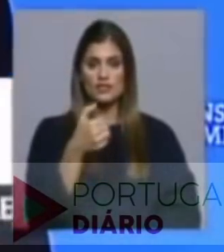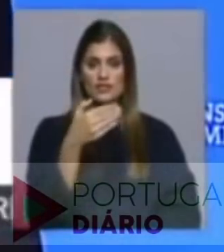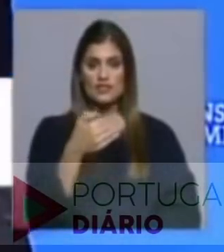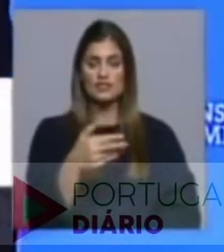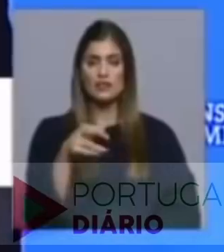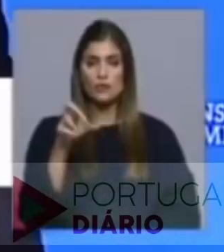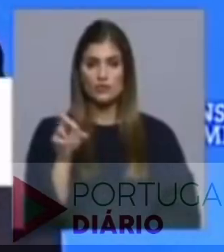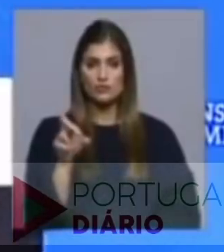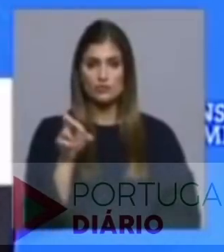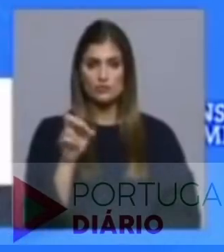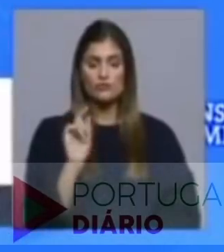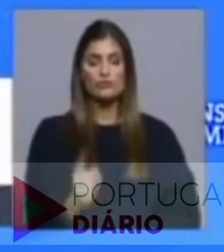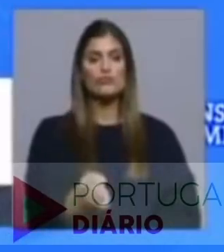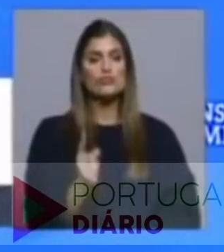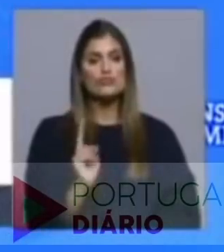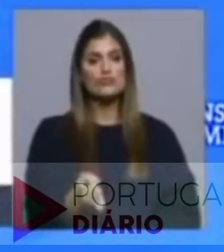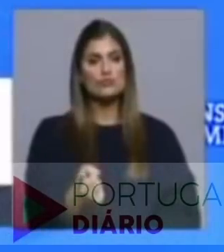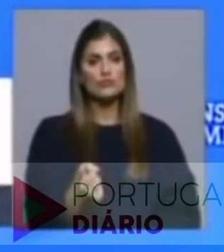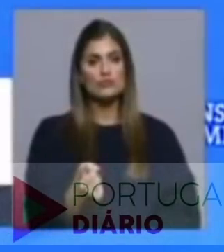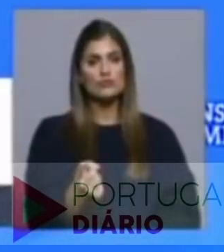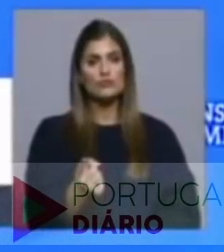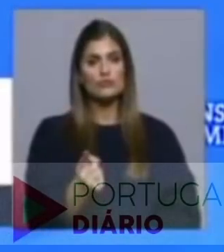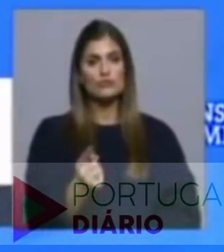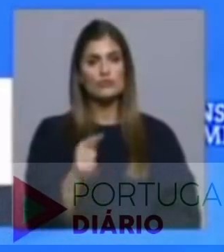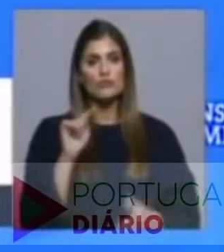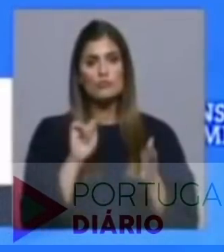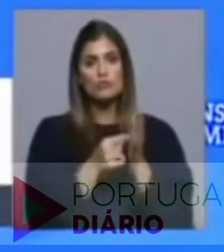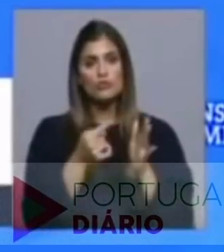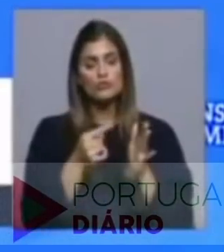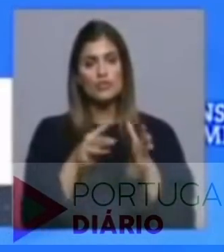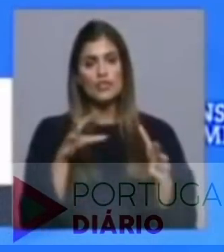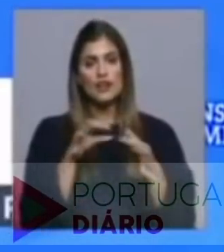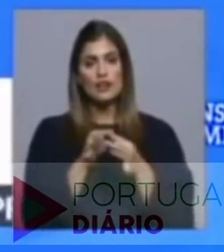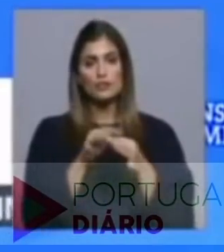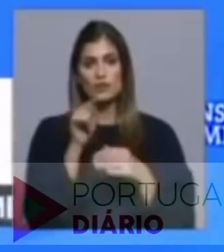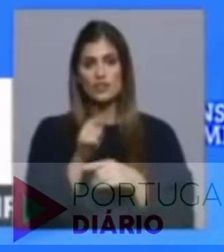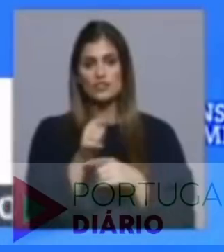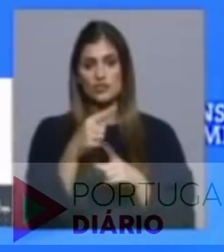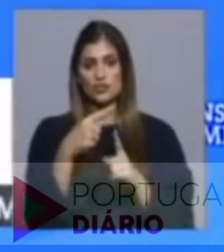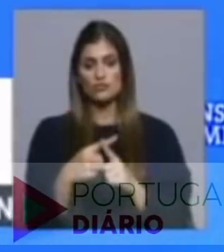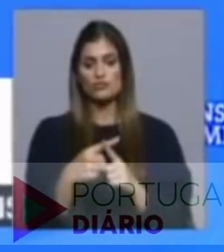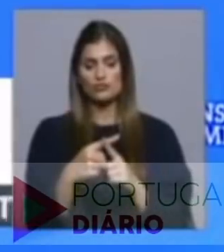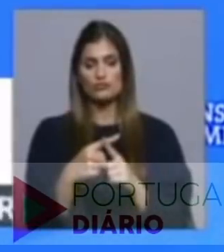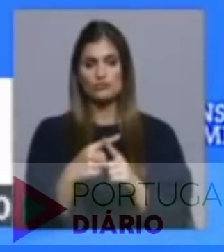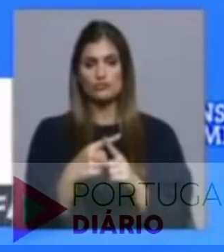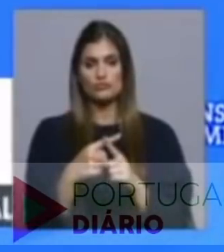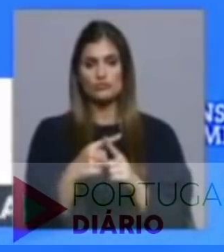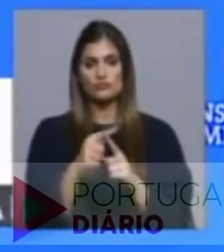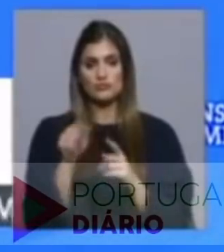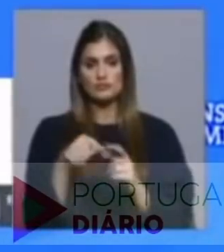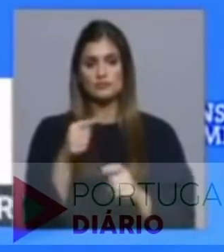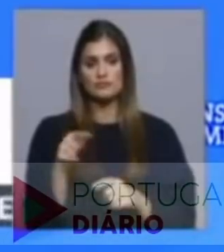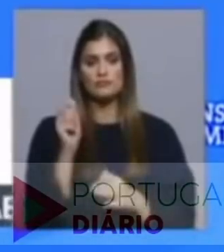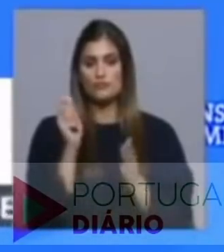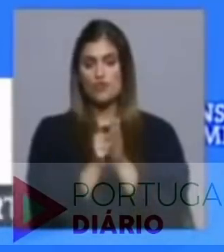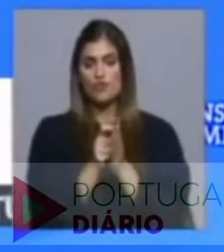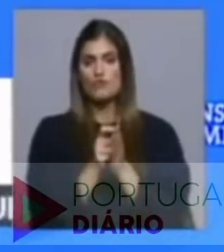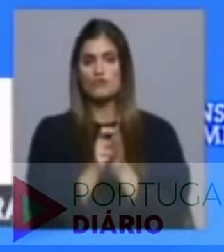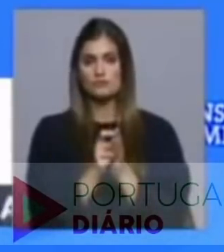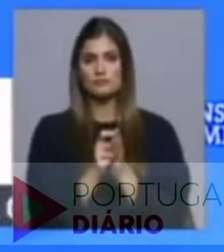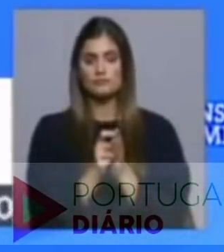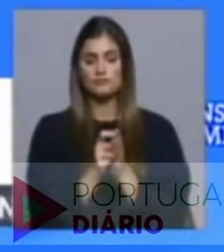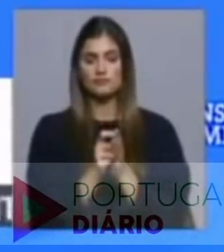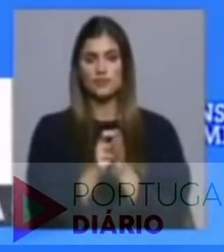0,78. É por isso um ponto sensivelmente correspondente a esta cruz que aqui temos assinalado. Aquilo que